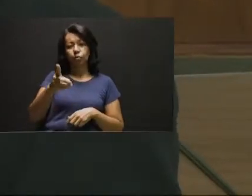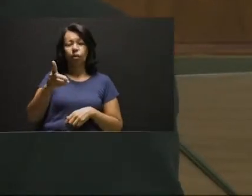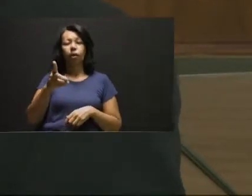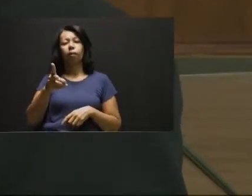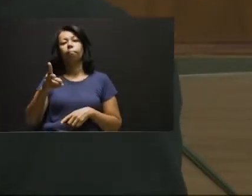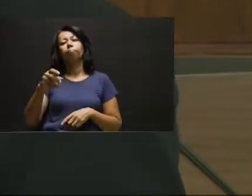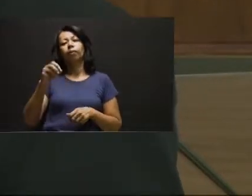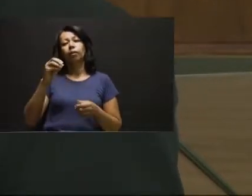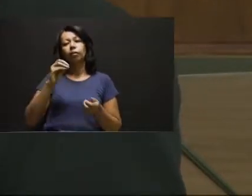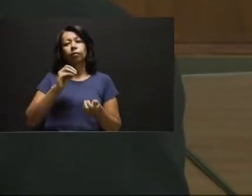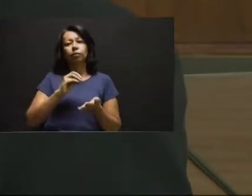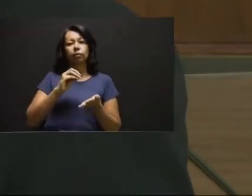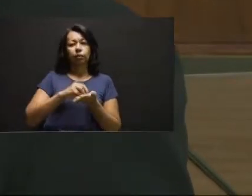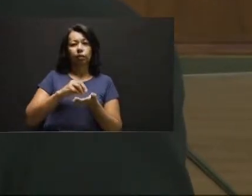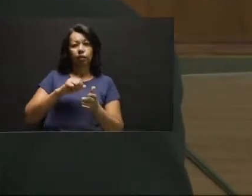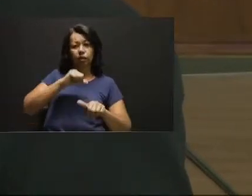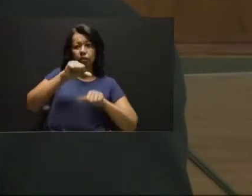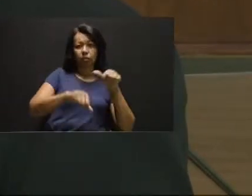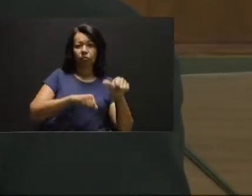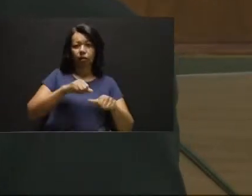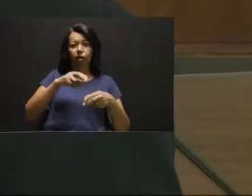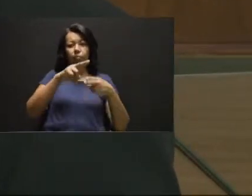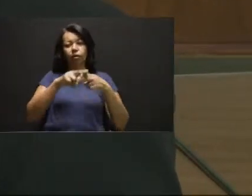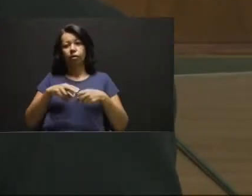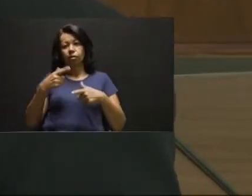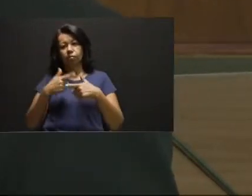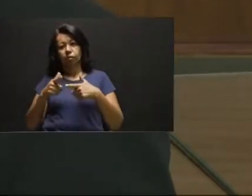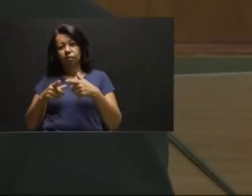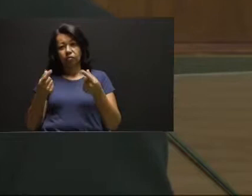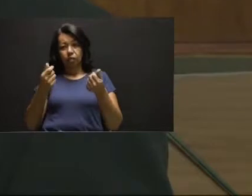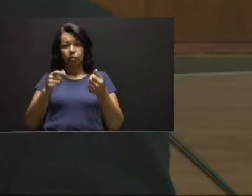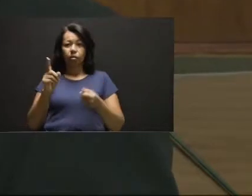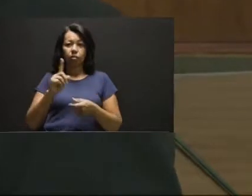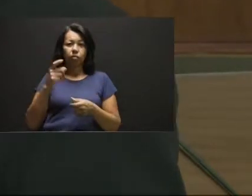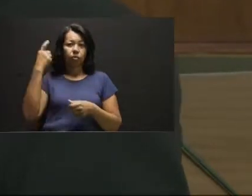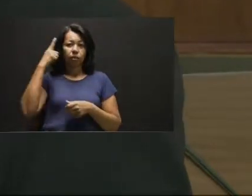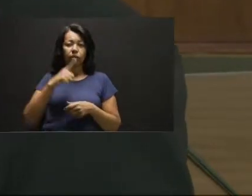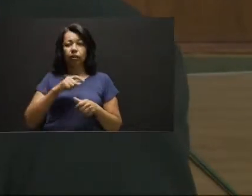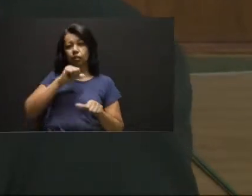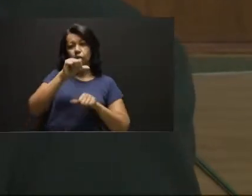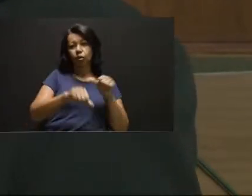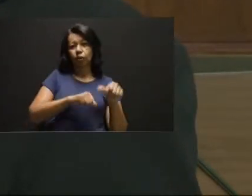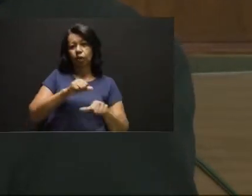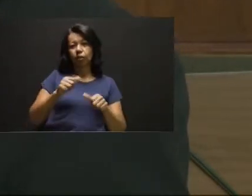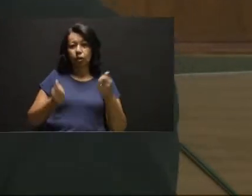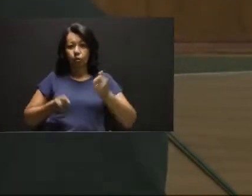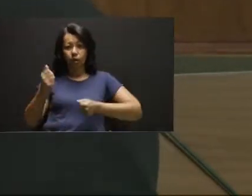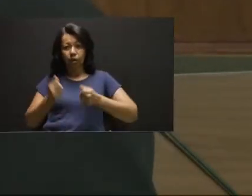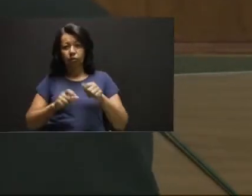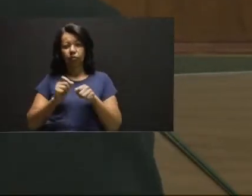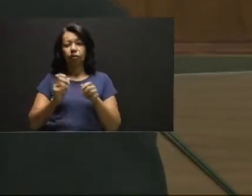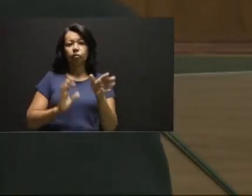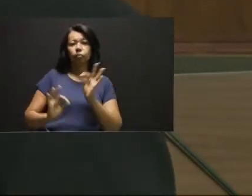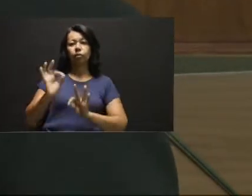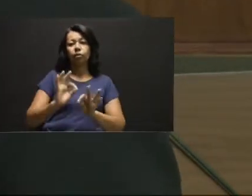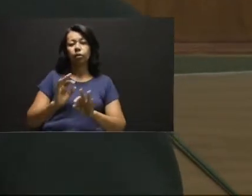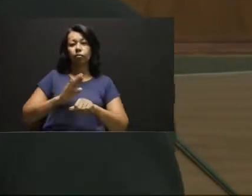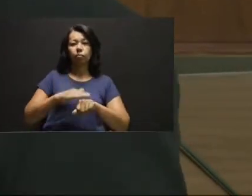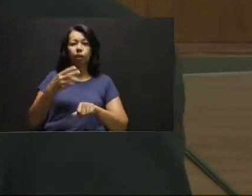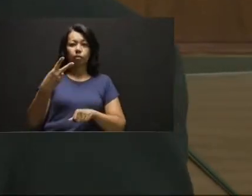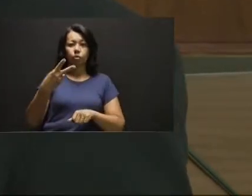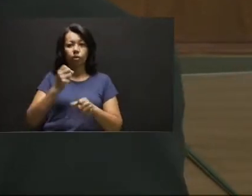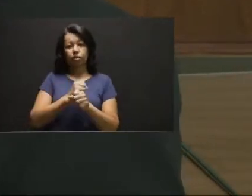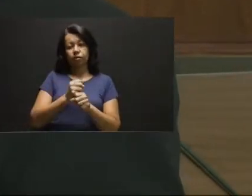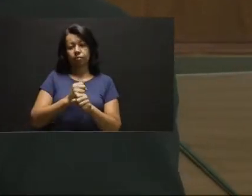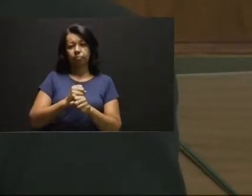sem renovar por causa da crise financeira ninguém teria condições de trocar a lotação então eu fiz esse projeto há neles mais dois anos mas só que